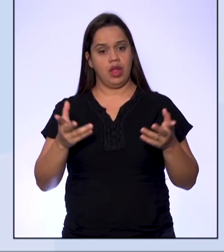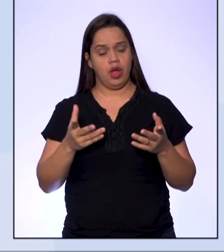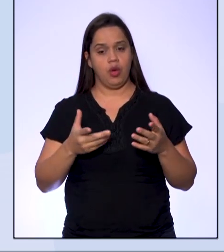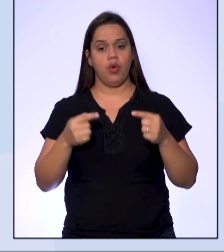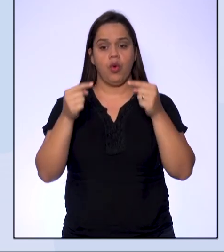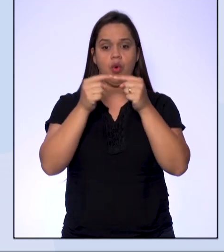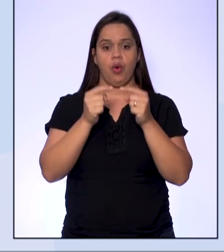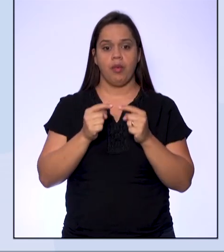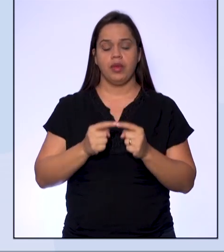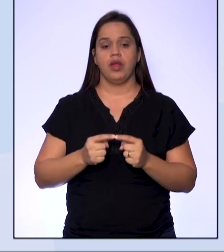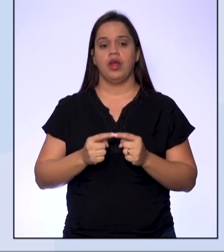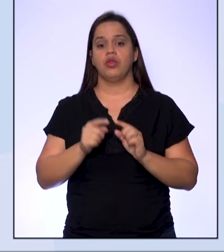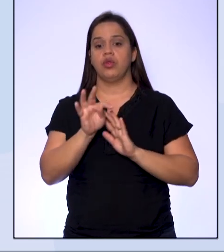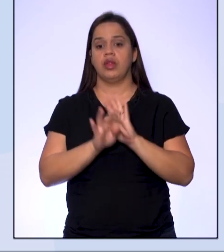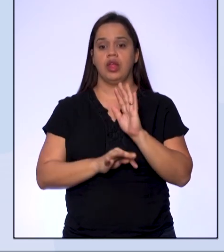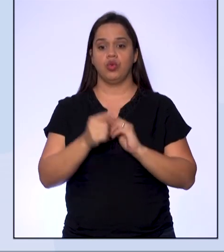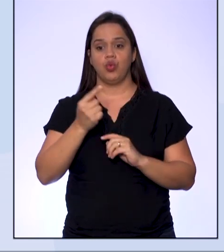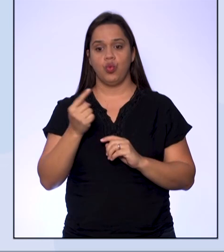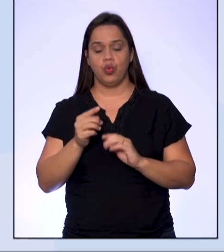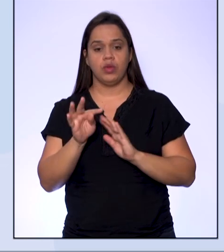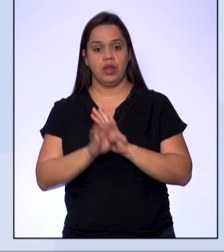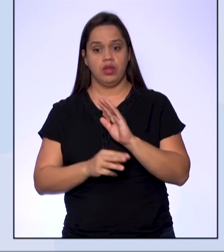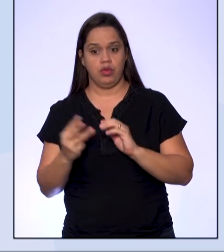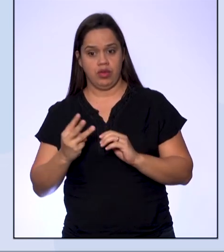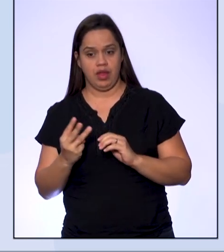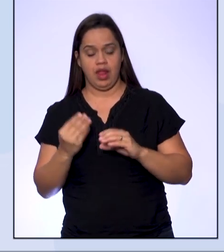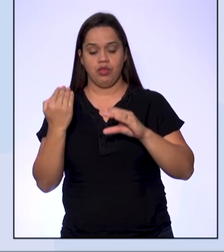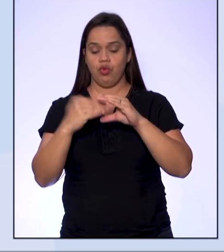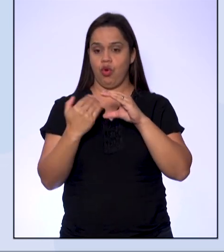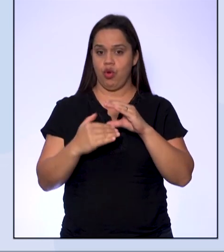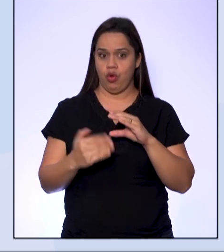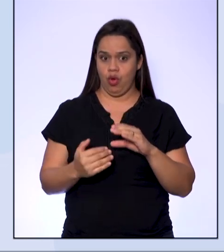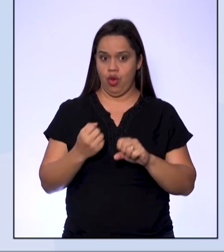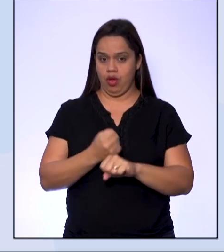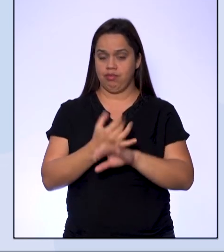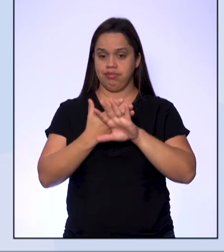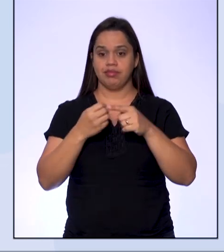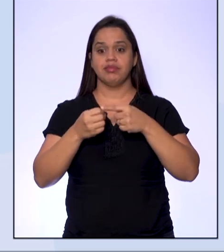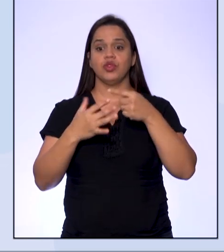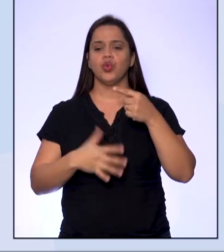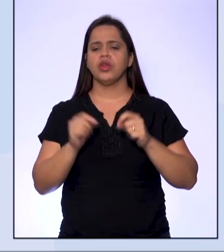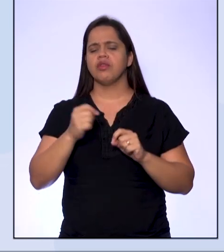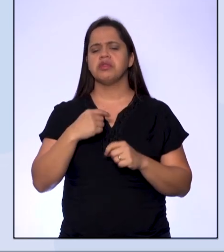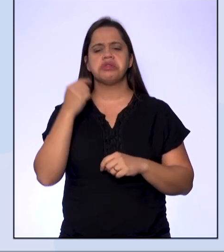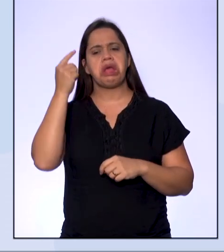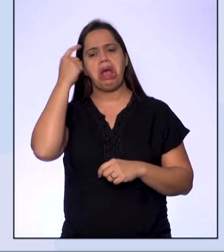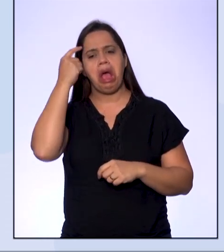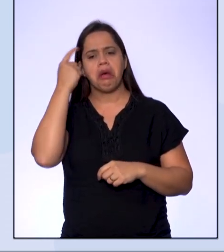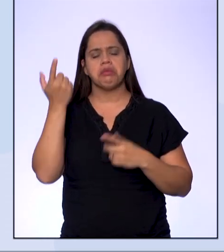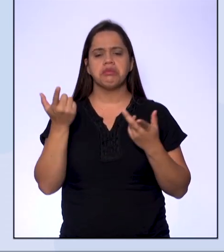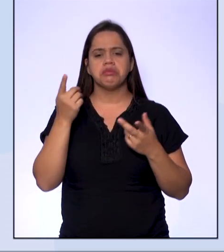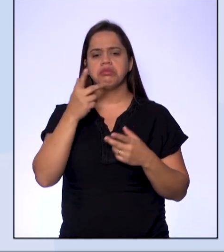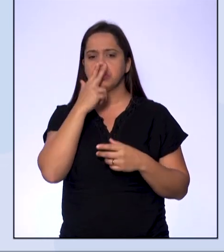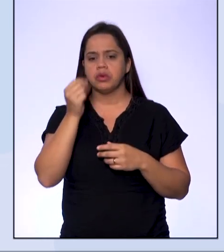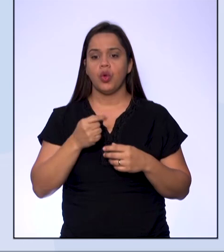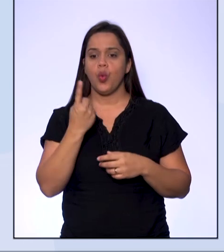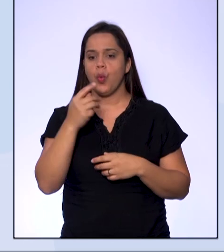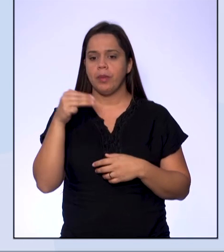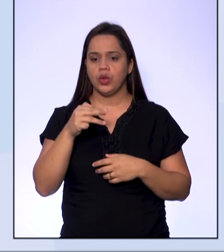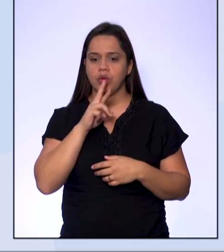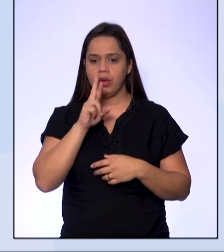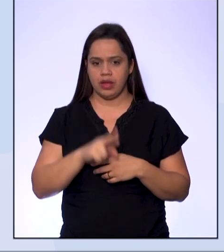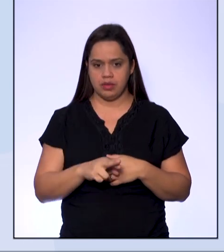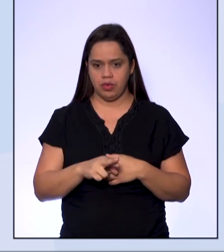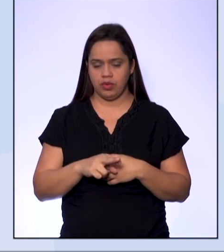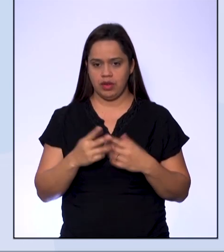3, poste no chat um comentário sobre o que você acha da extinção das abelhas. Gente, um minutinho.